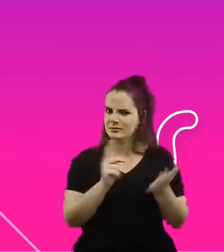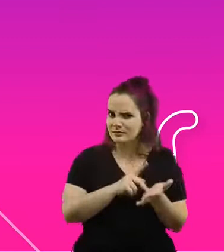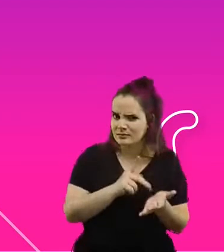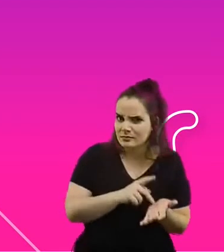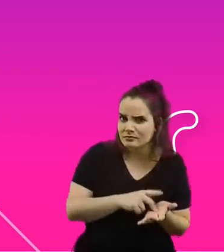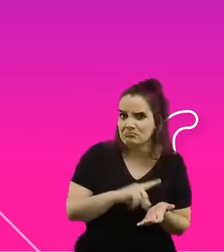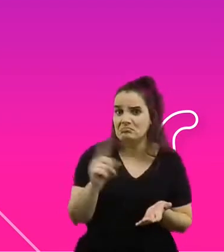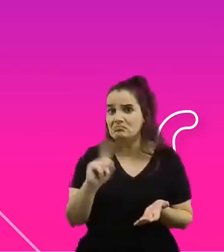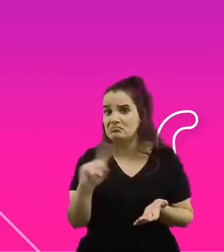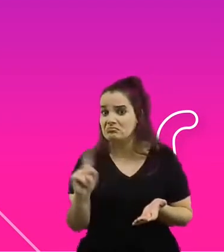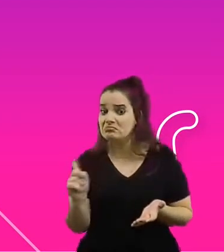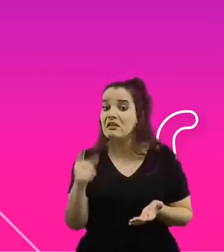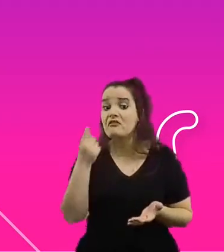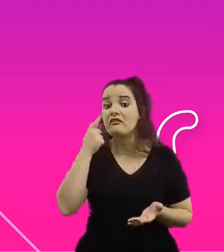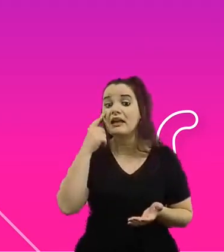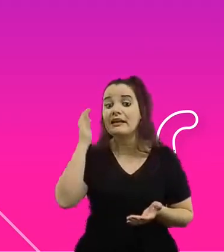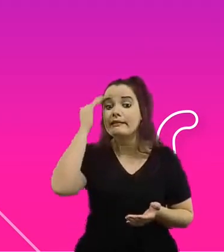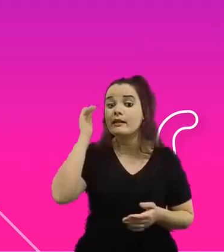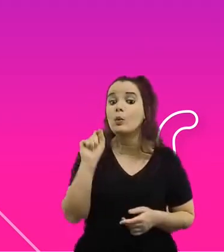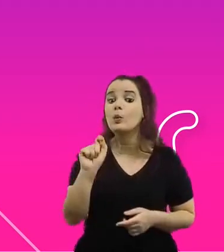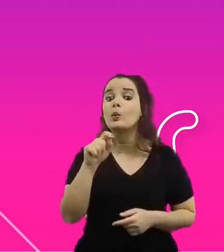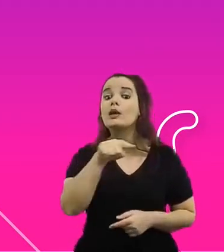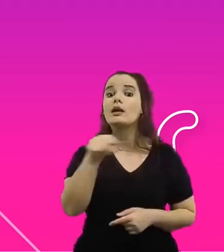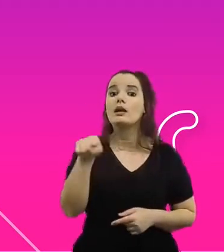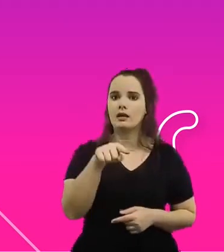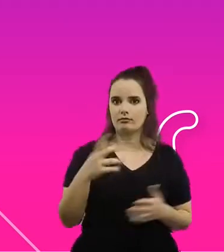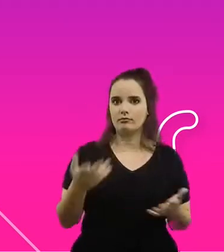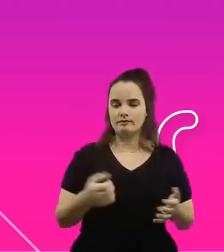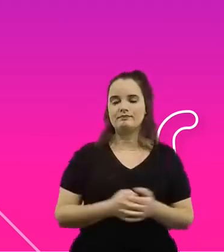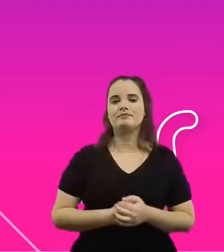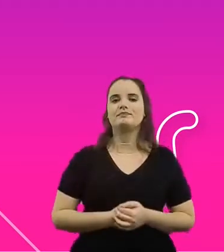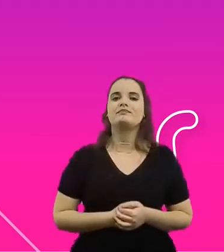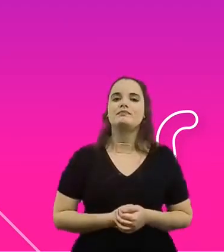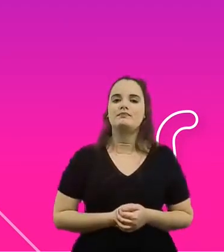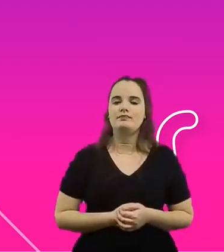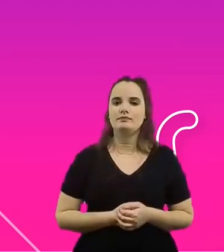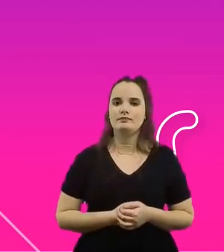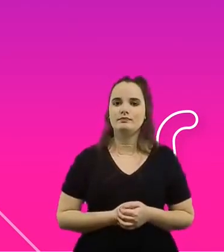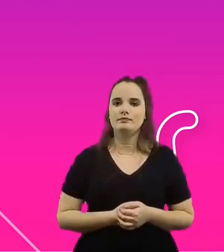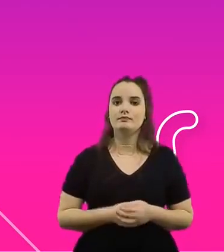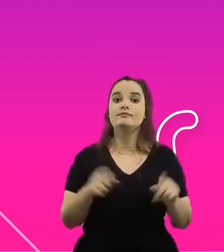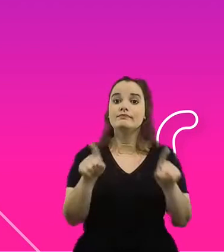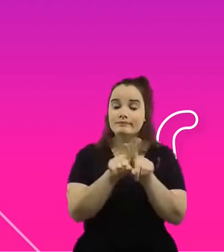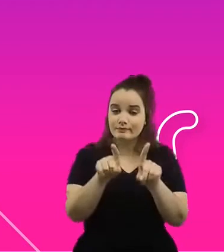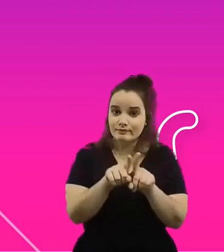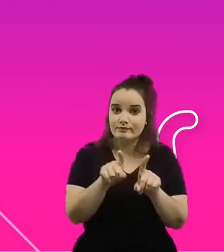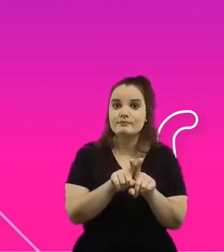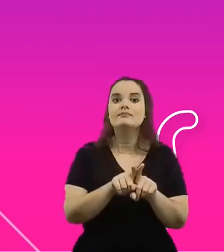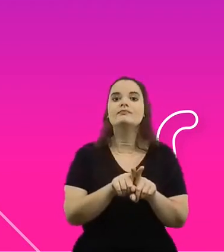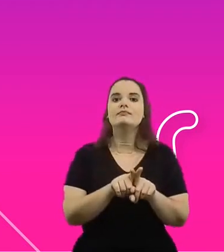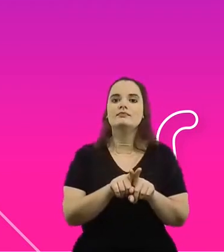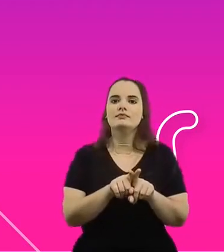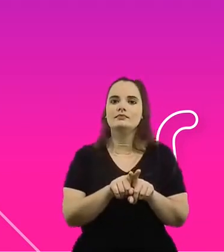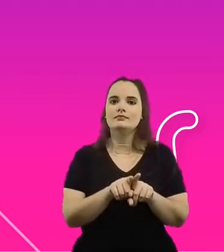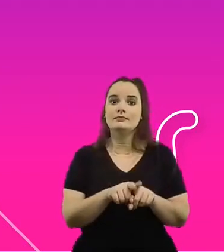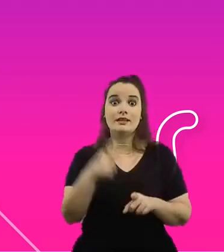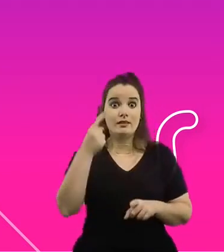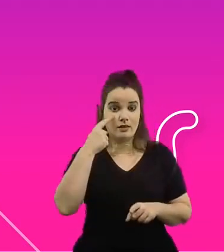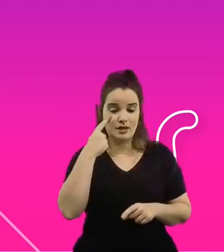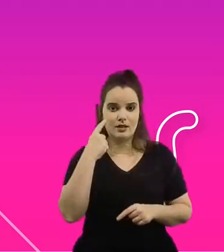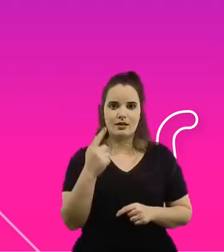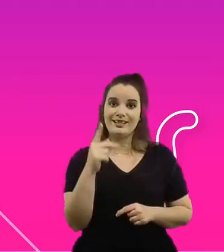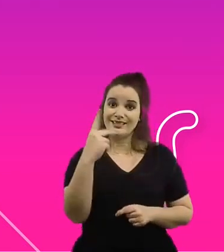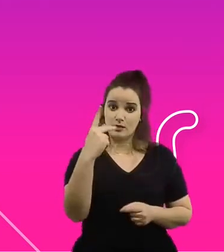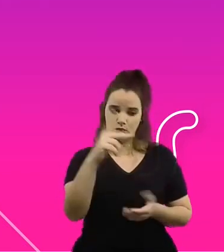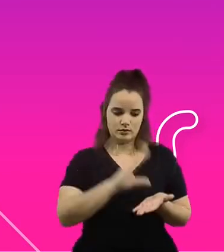ali para você, certo? E quando isso toca no seu dado pessoal, né? Então, quando